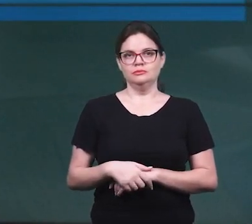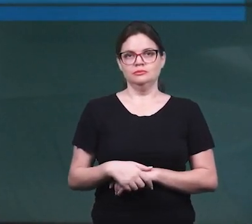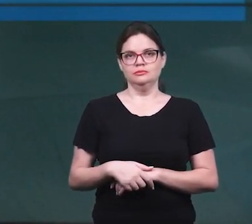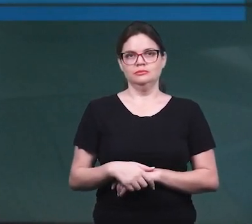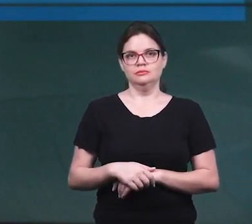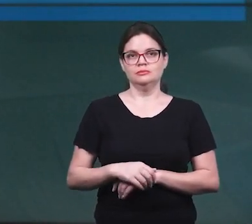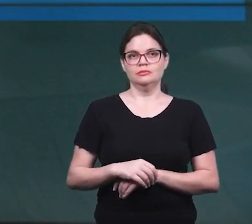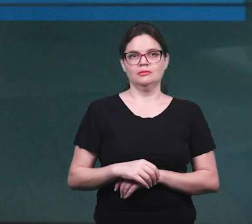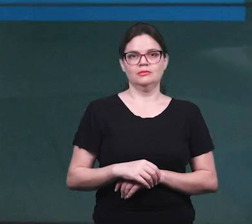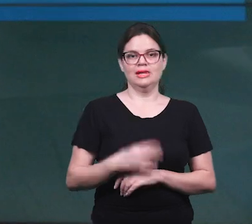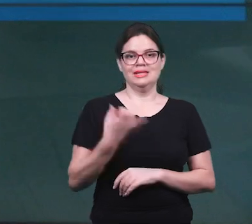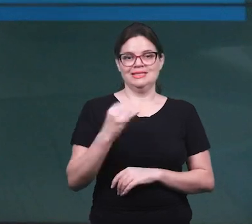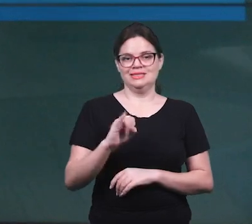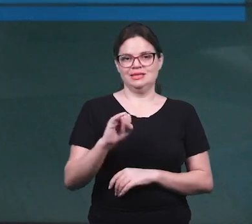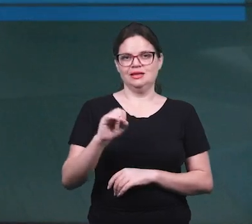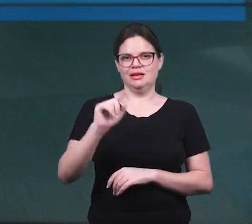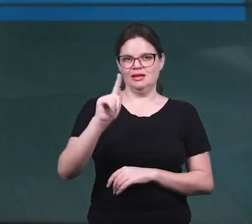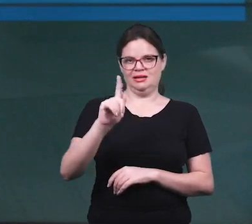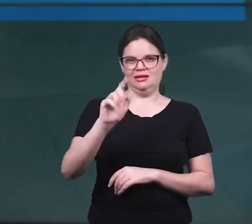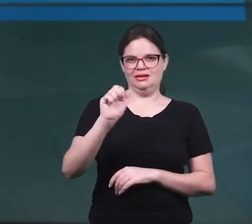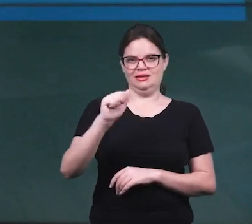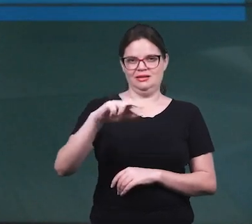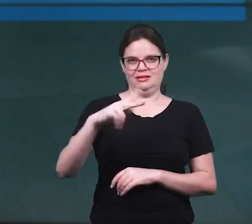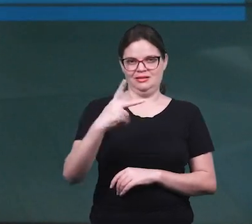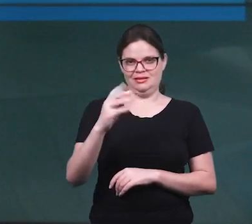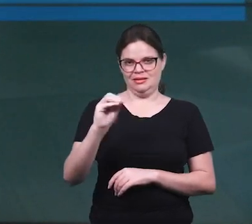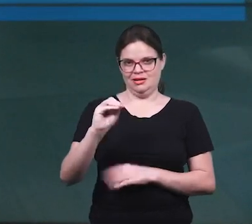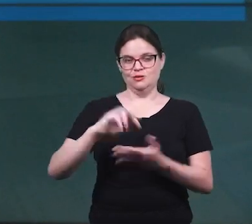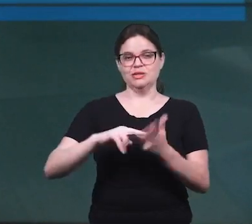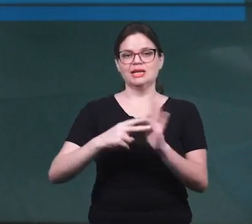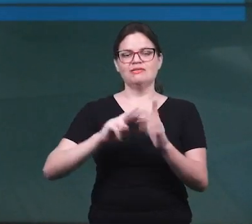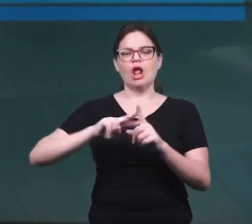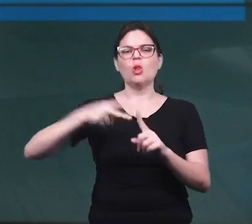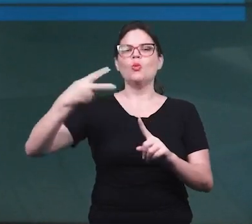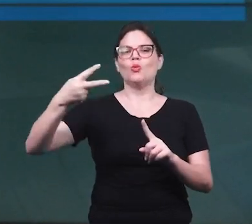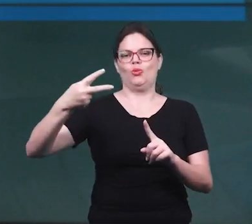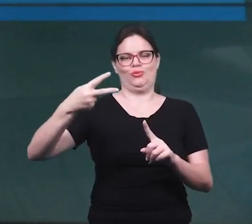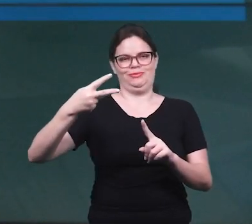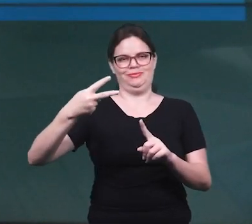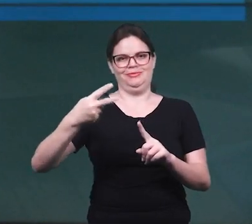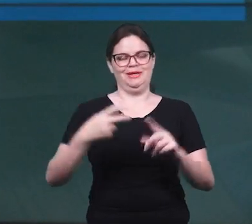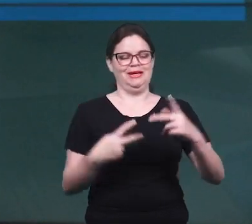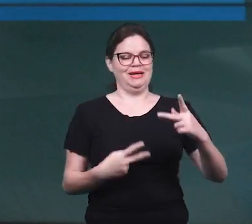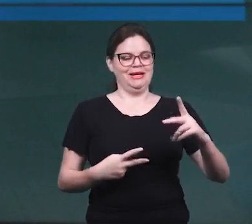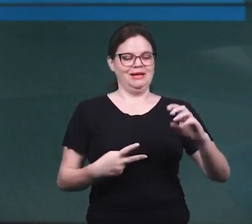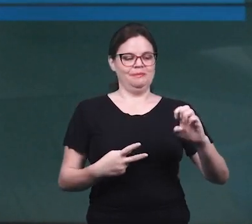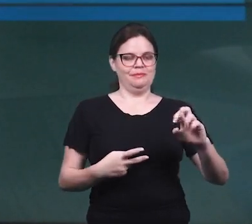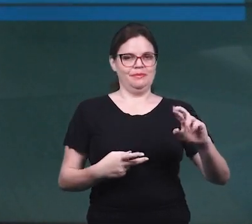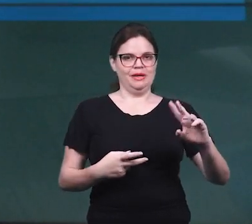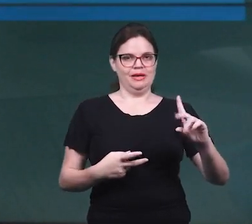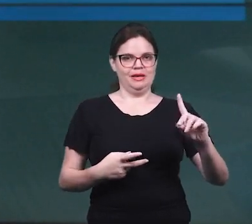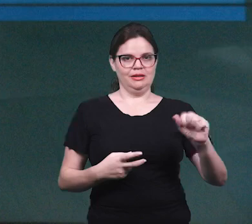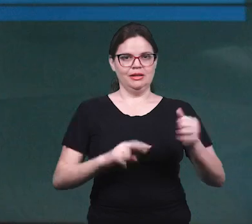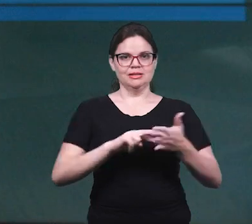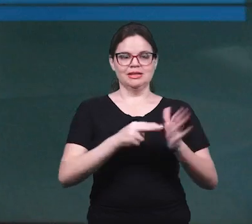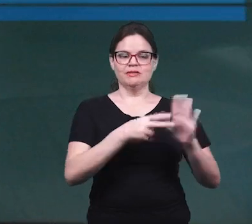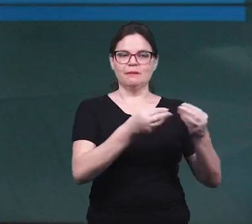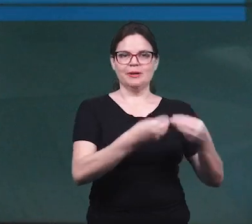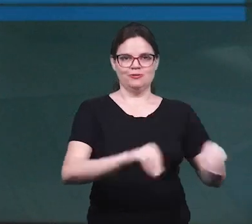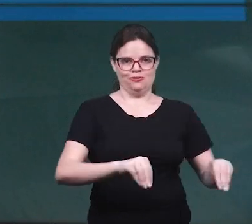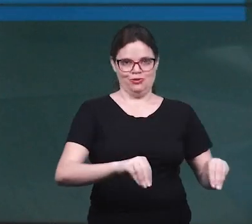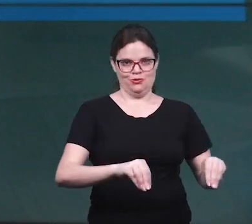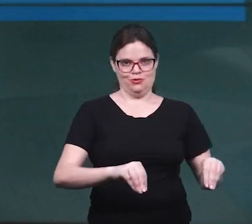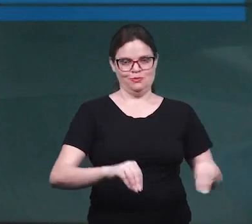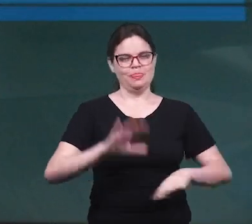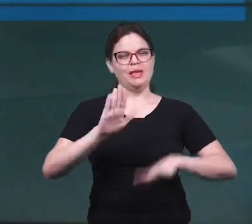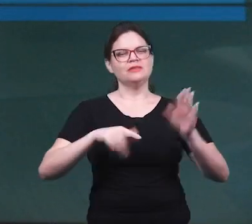gente chama de lucro. Quando você tem perda, você chama de prejuízo. Às vezes você ouve